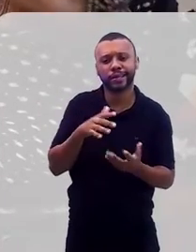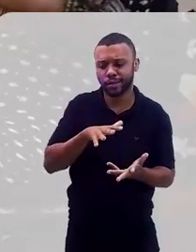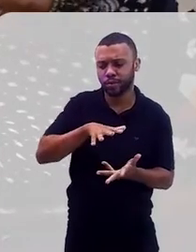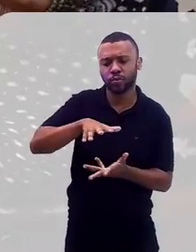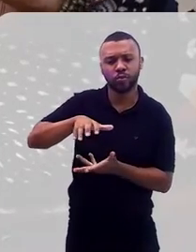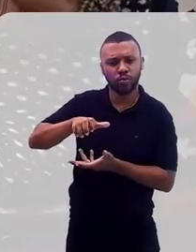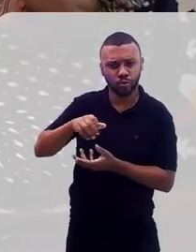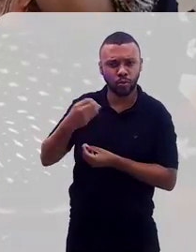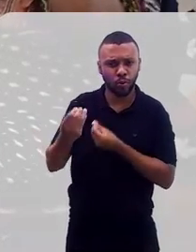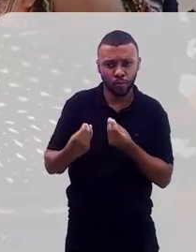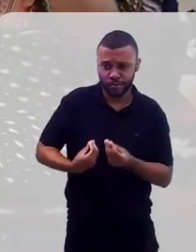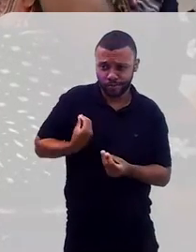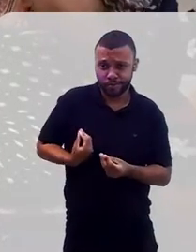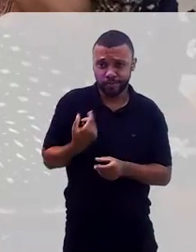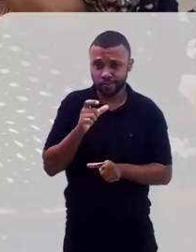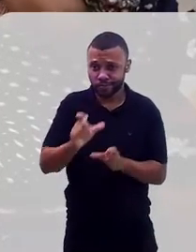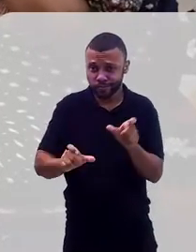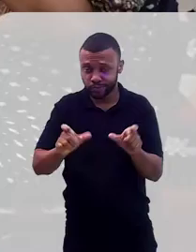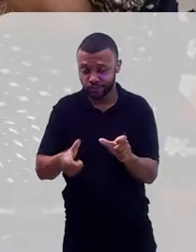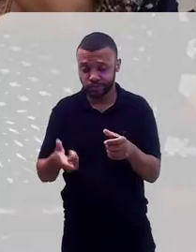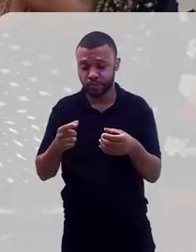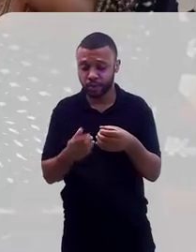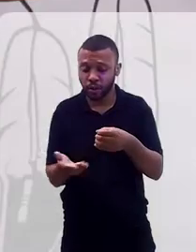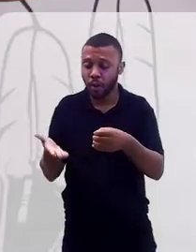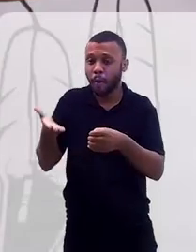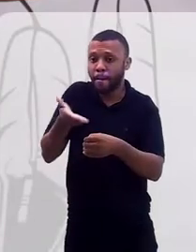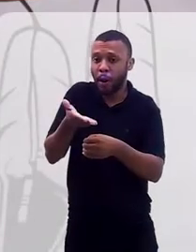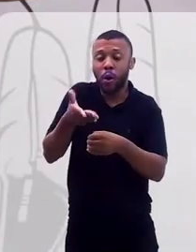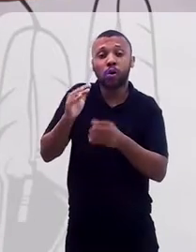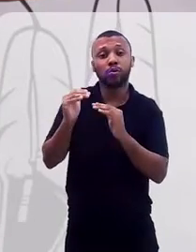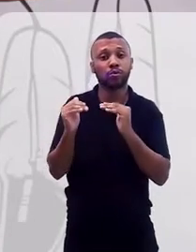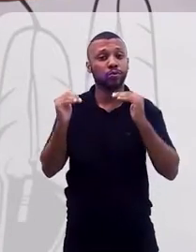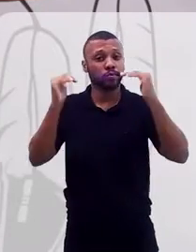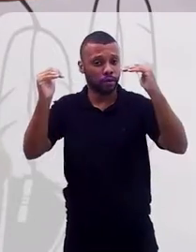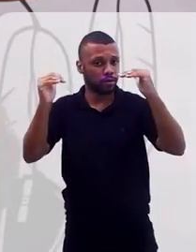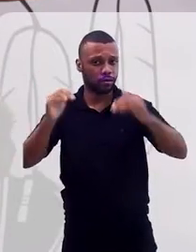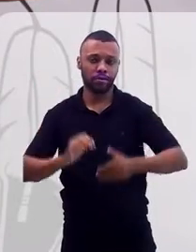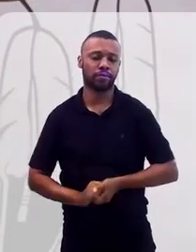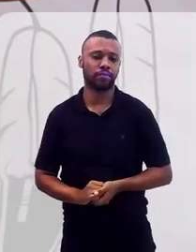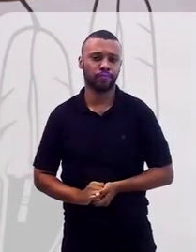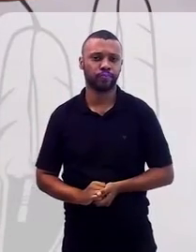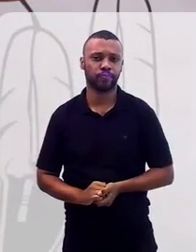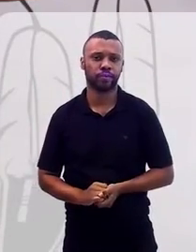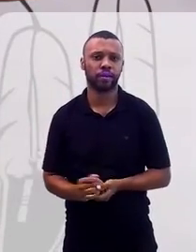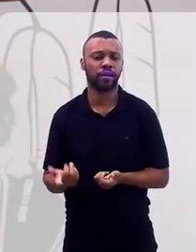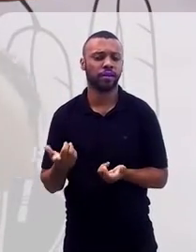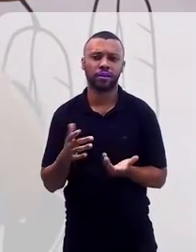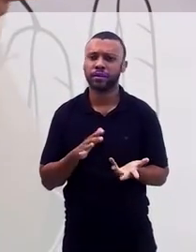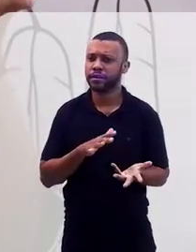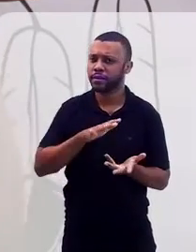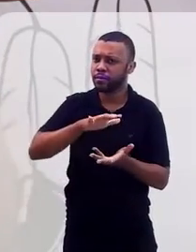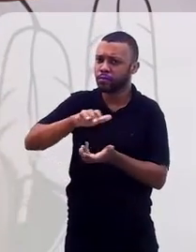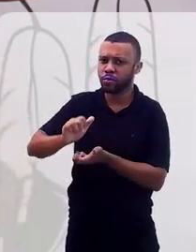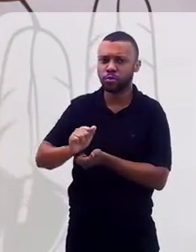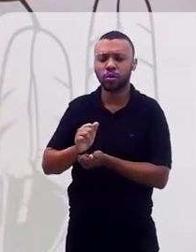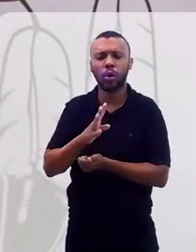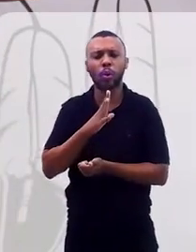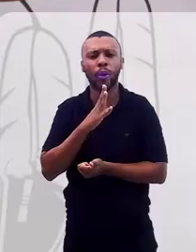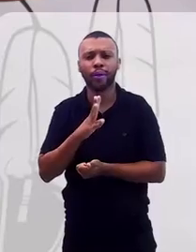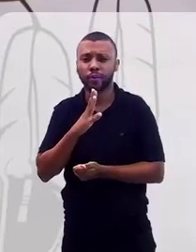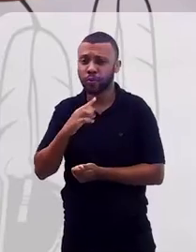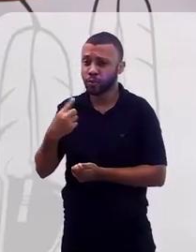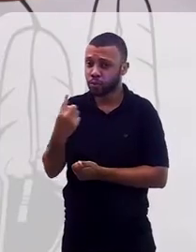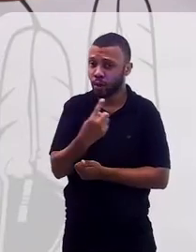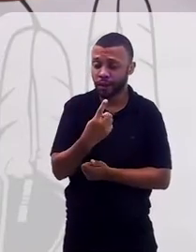nós aqui nessa terra como nós vivemos nessa terra e o superior o esse Quando eu digo assim esse mundo